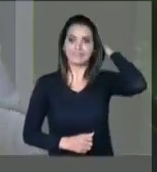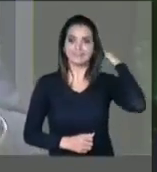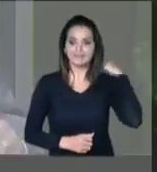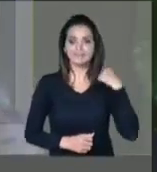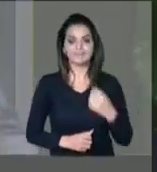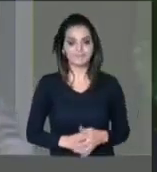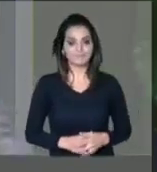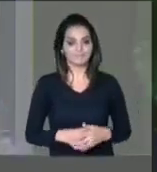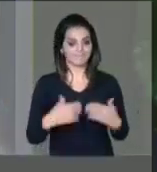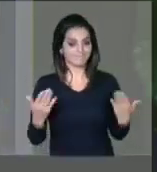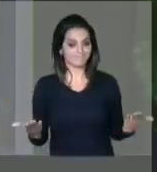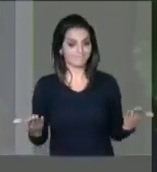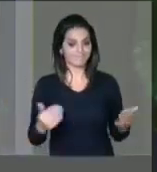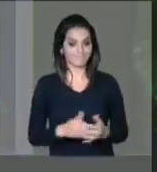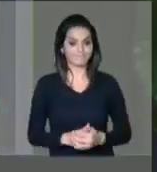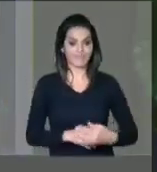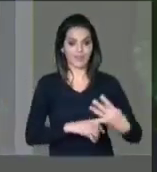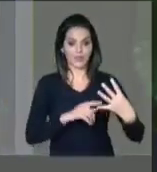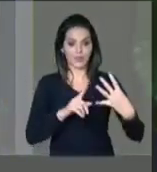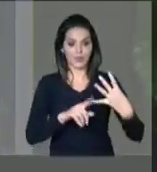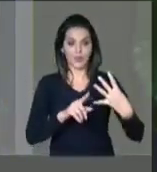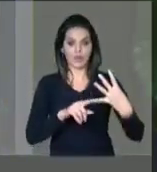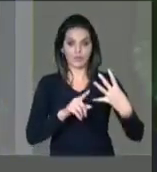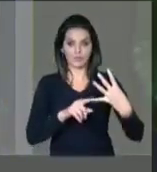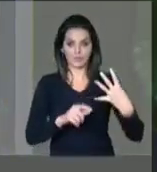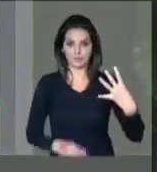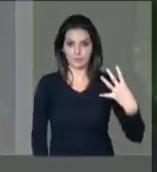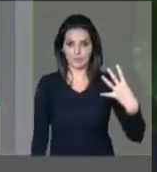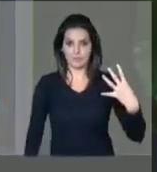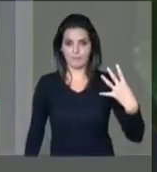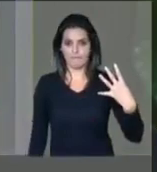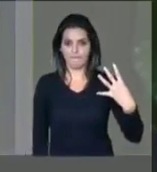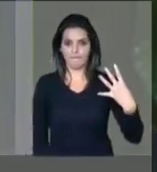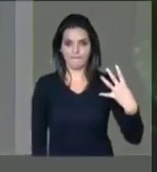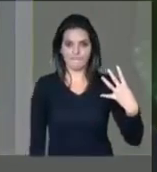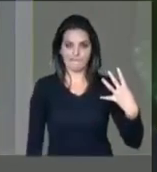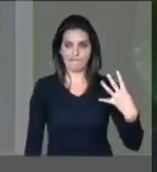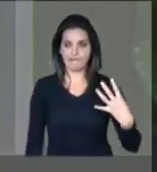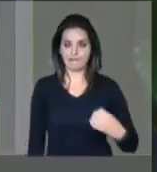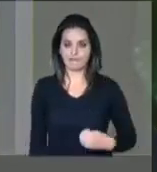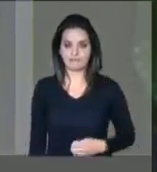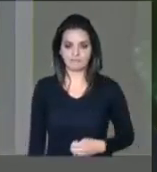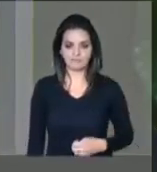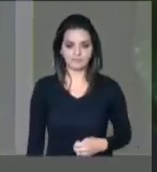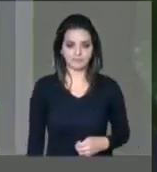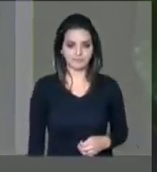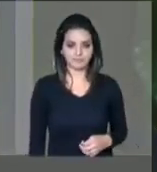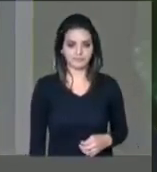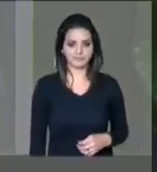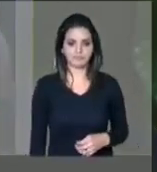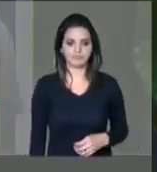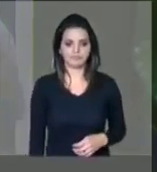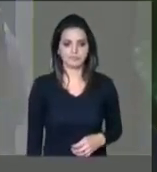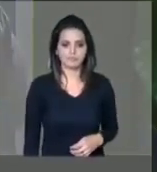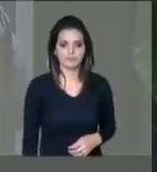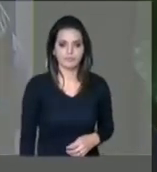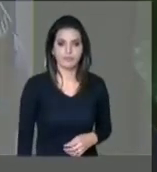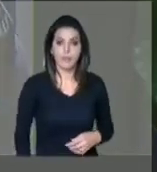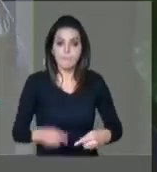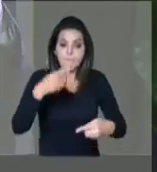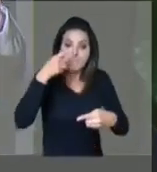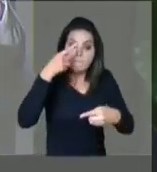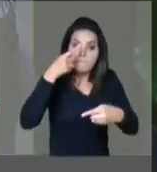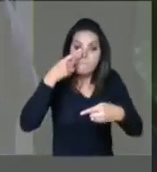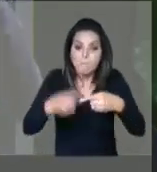país. Quarto, proíbe o ingresso significativo,